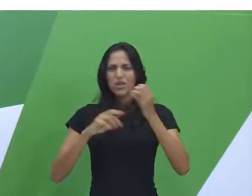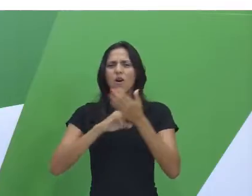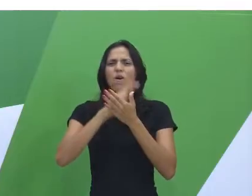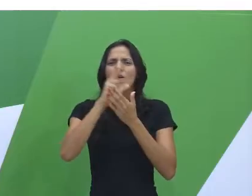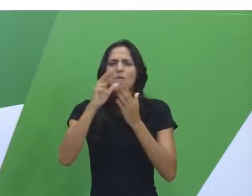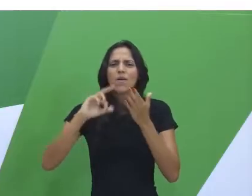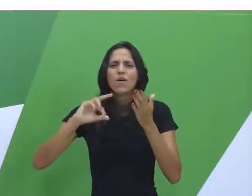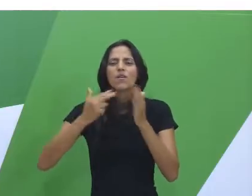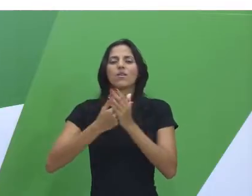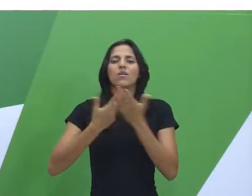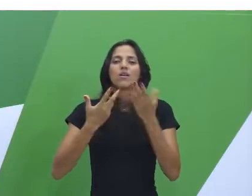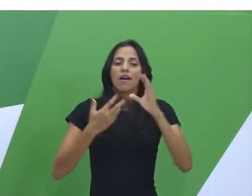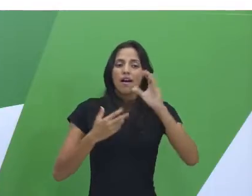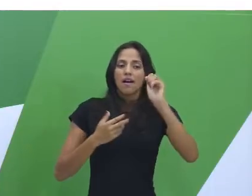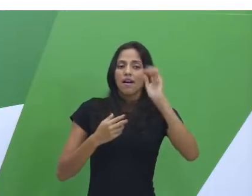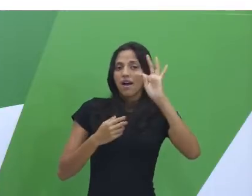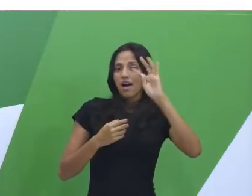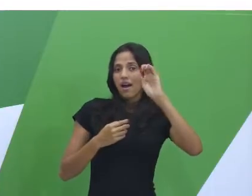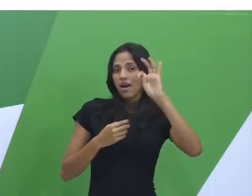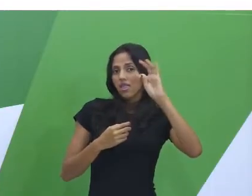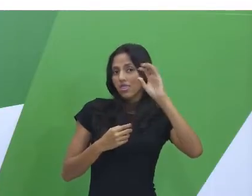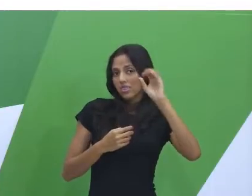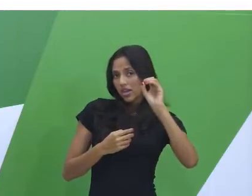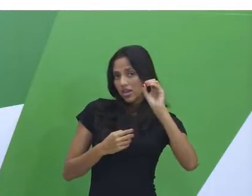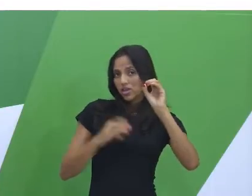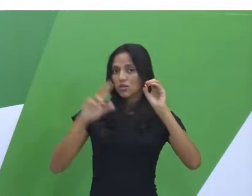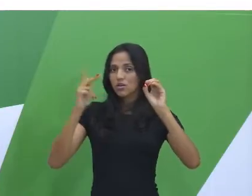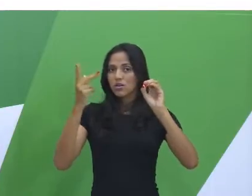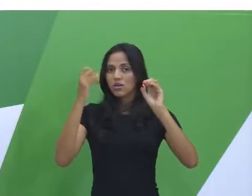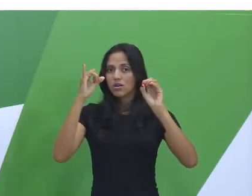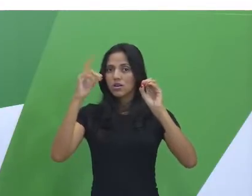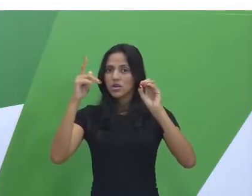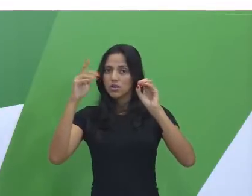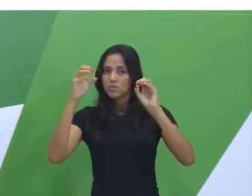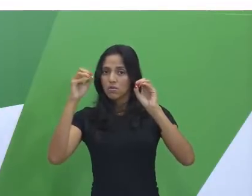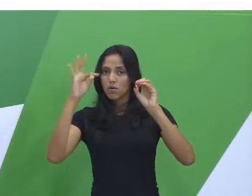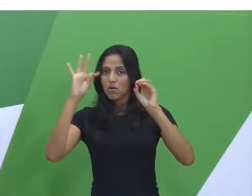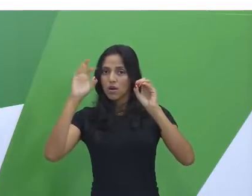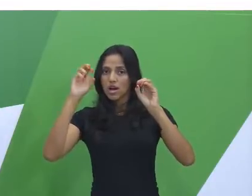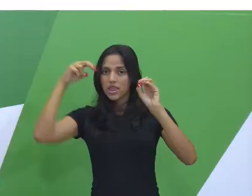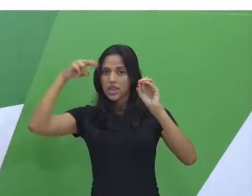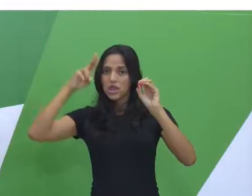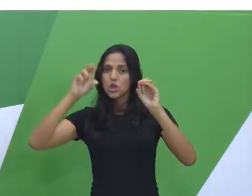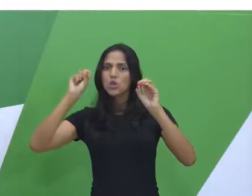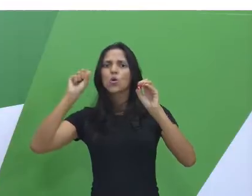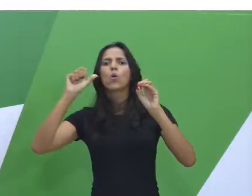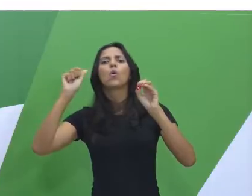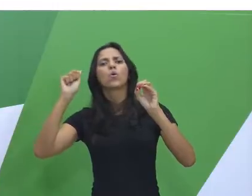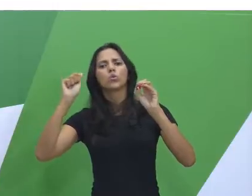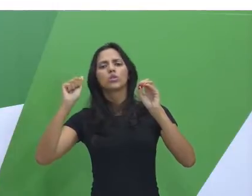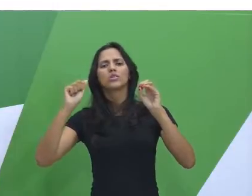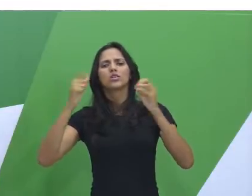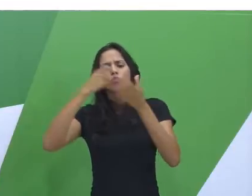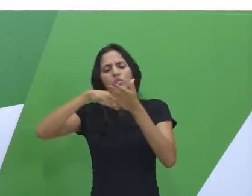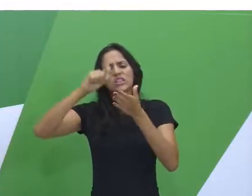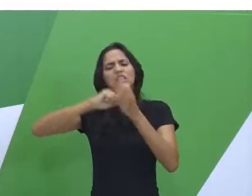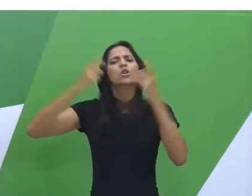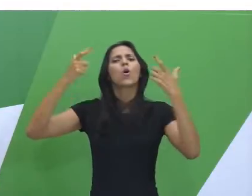da palavra cateto e da palavra hipotenusa. E aonde é que estão esses